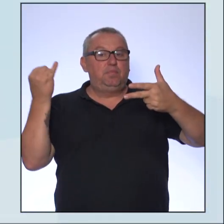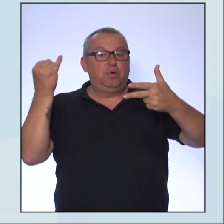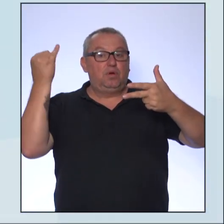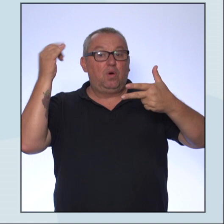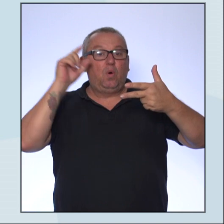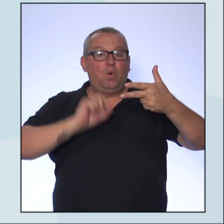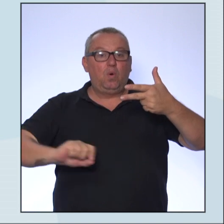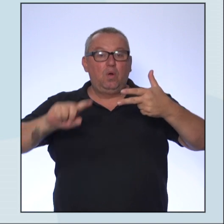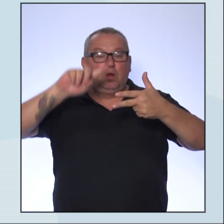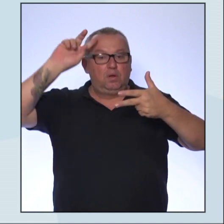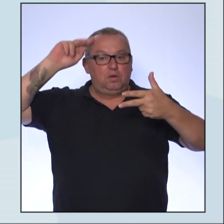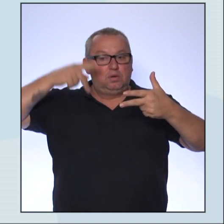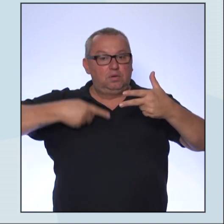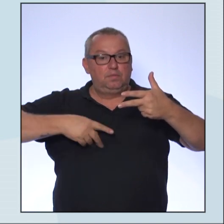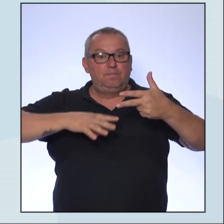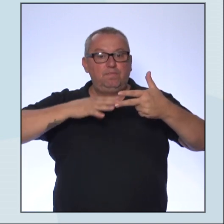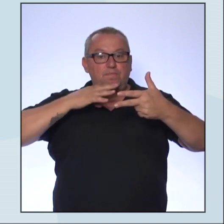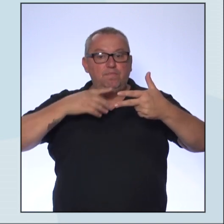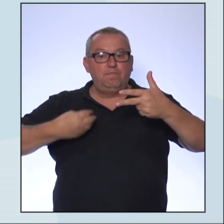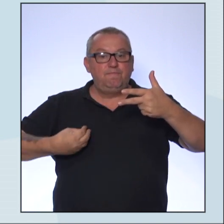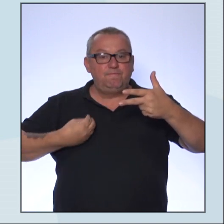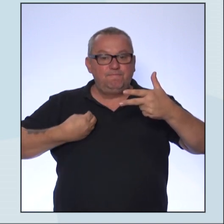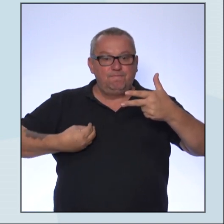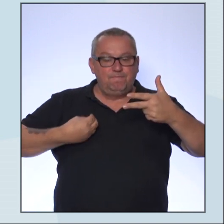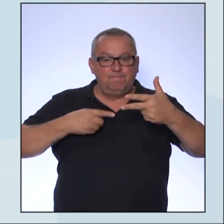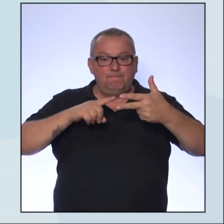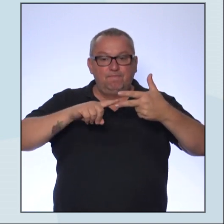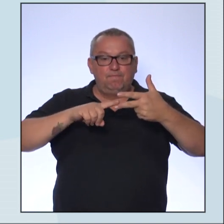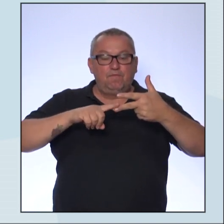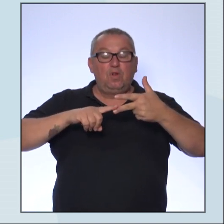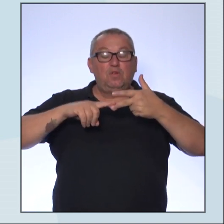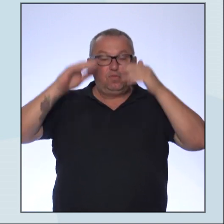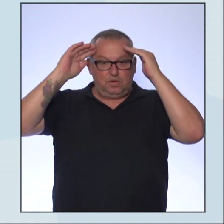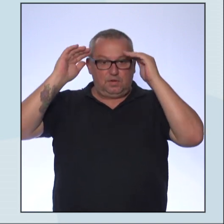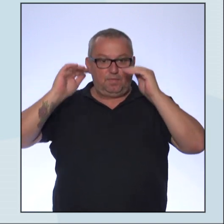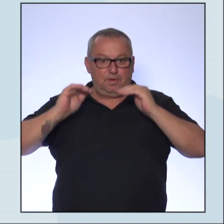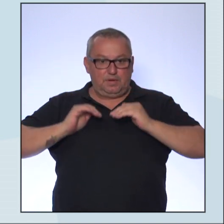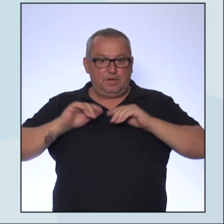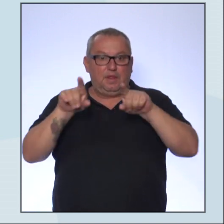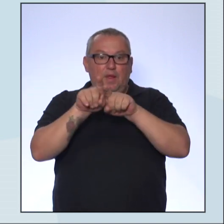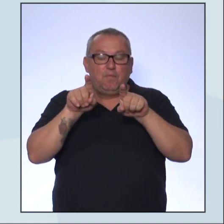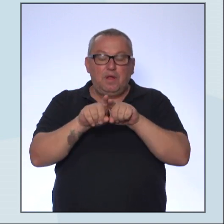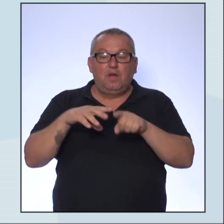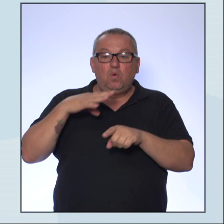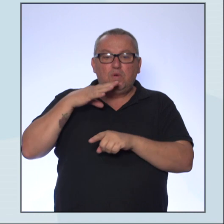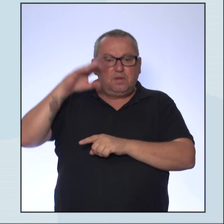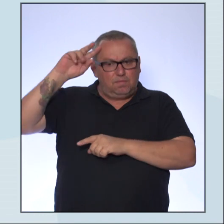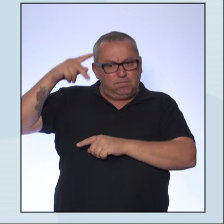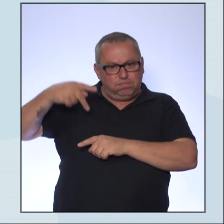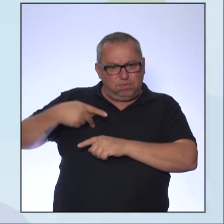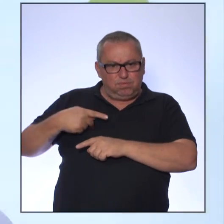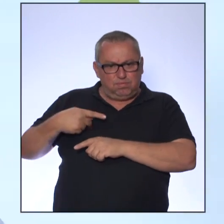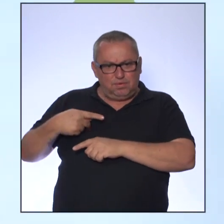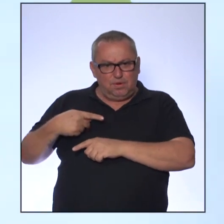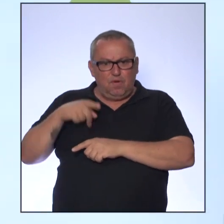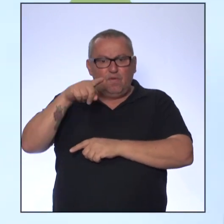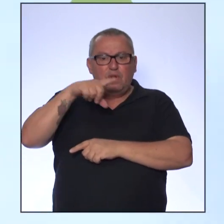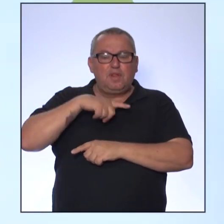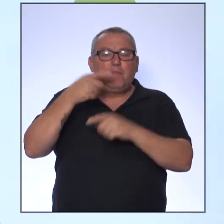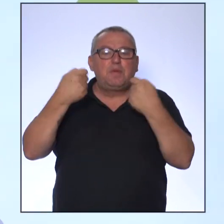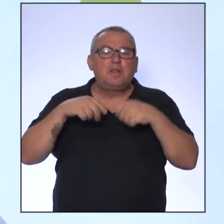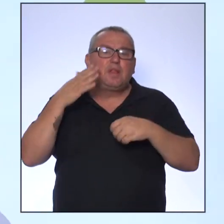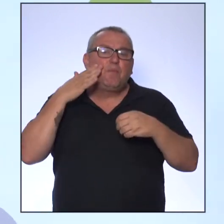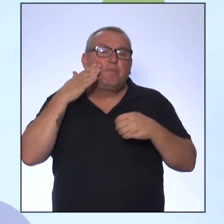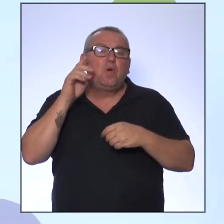vocês: autoconhecimento, vivências e autodisciplina. Autoconhecimento, como o nome diz, você tem que